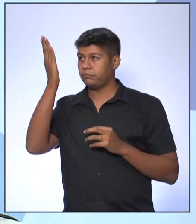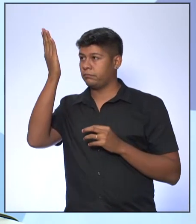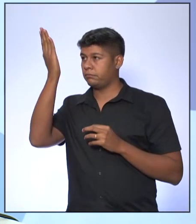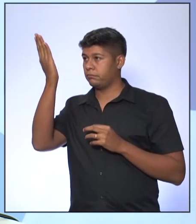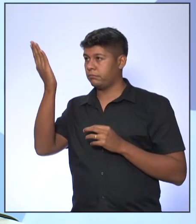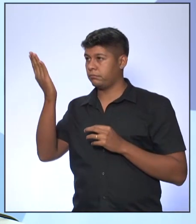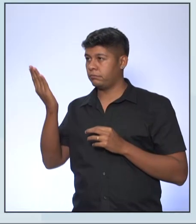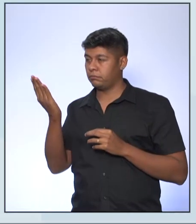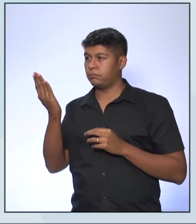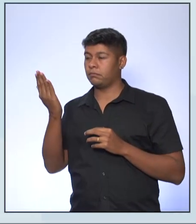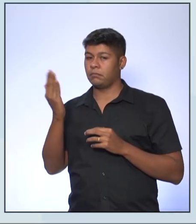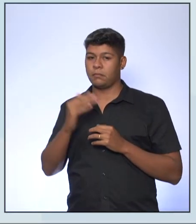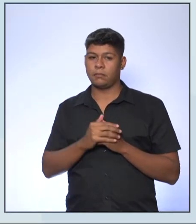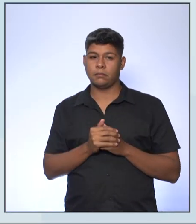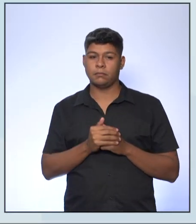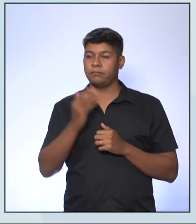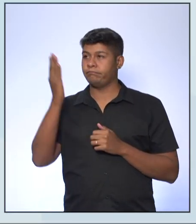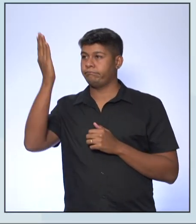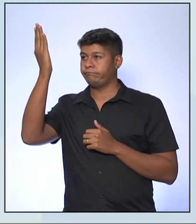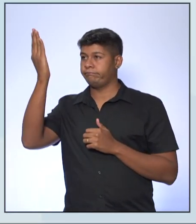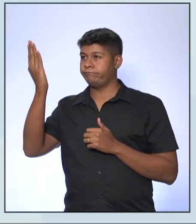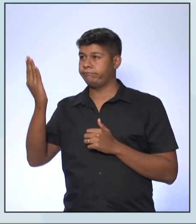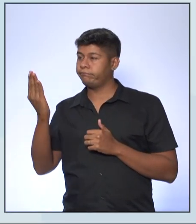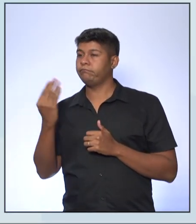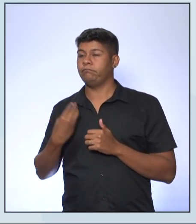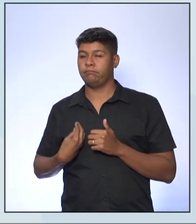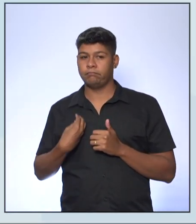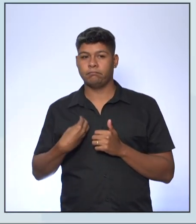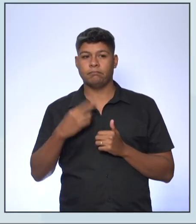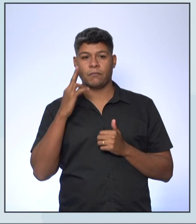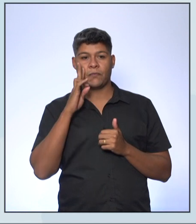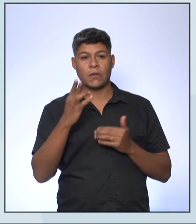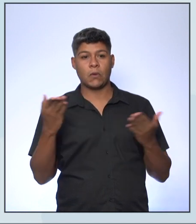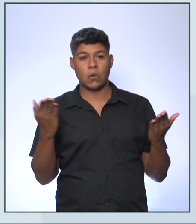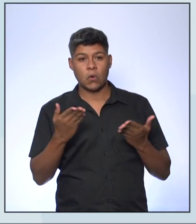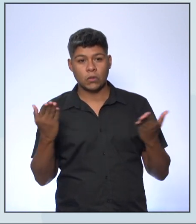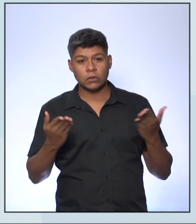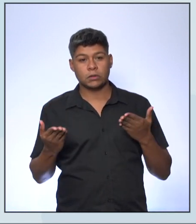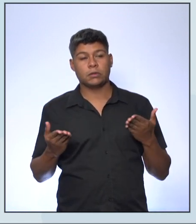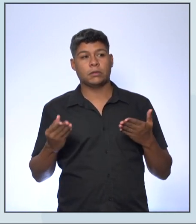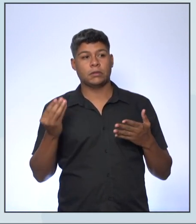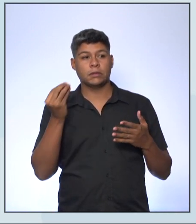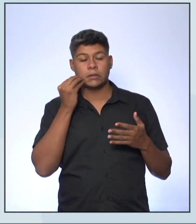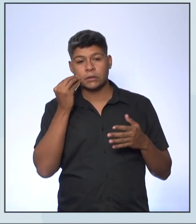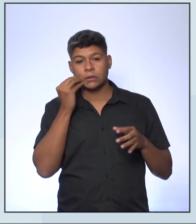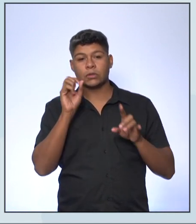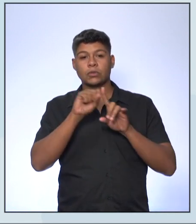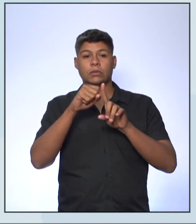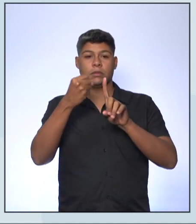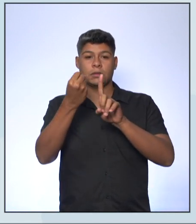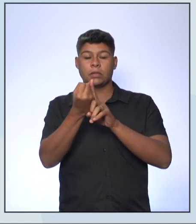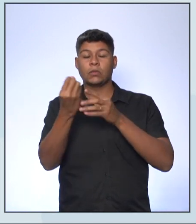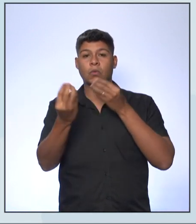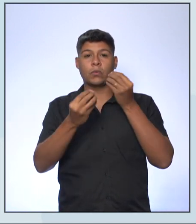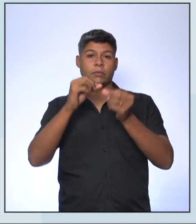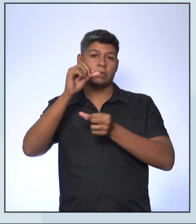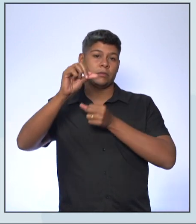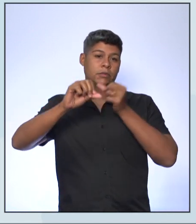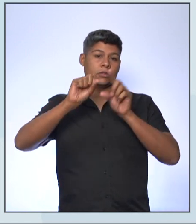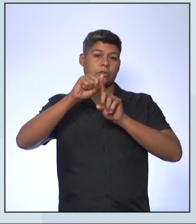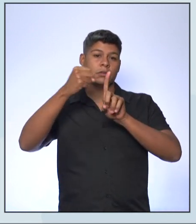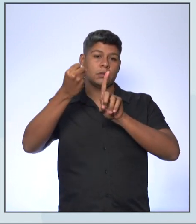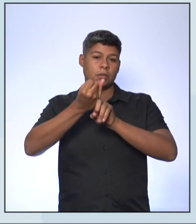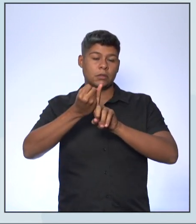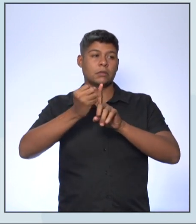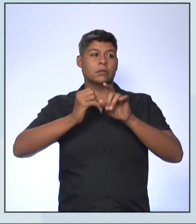bom? Dá uma olhadinha nesse próximo slide, que é o que basicamente a gente viu hoje. A gente falou um pouco sobre eletricidade e sociedade, né, como foi transformada a sociedade com